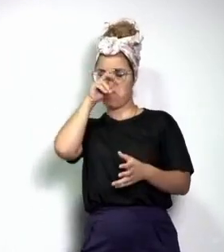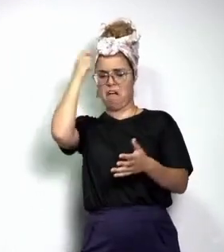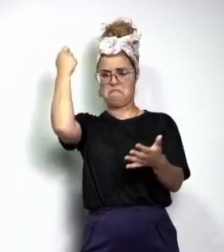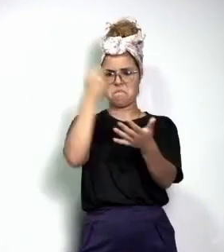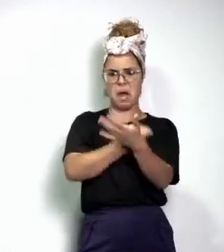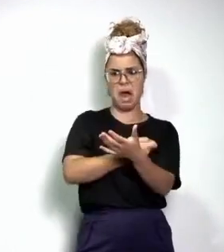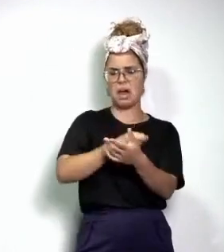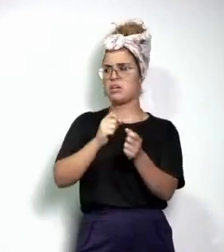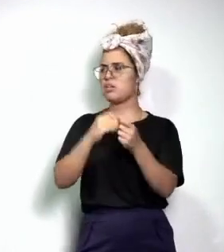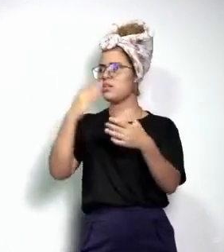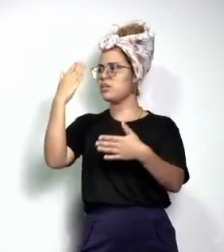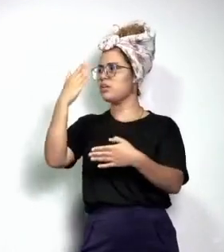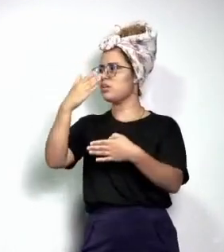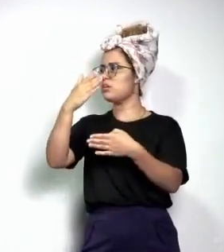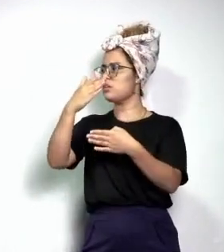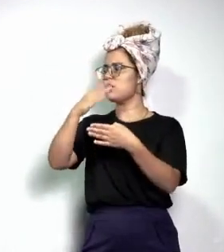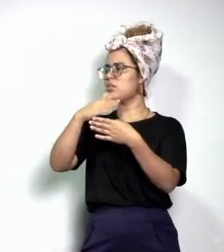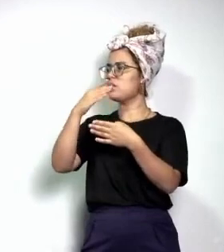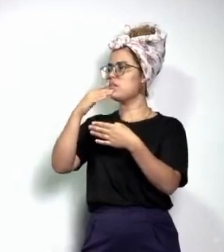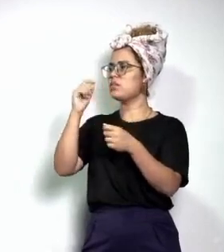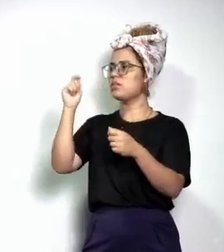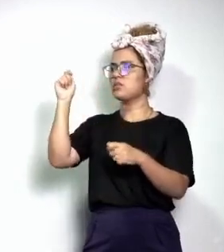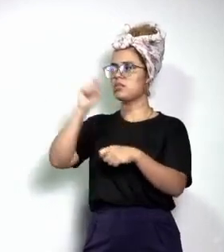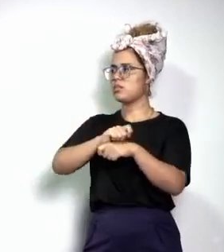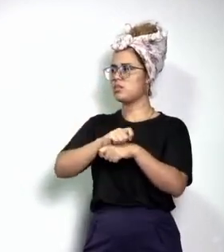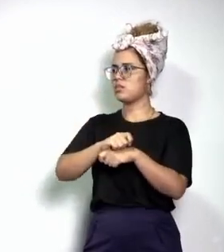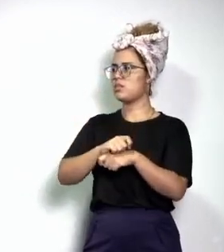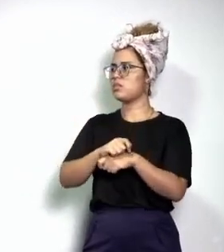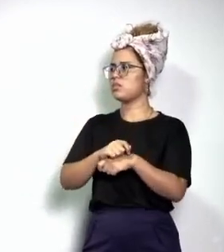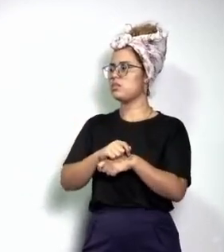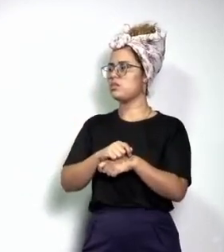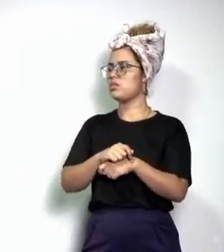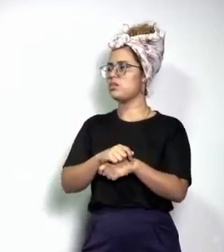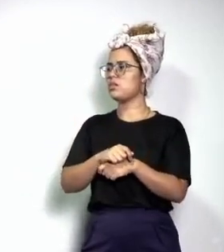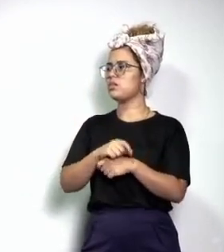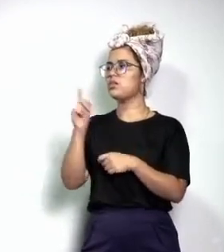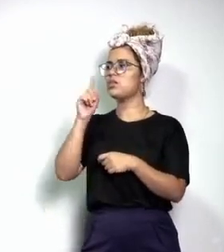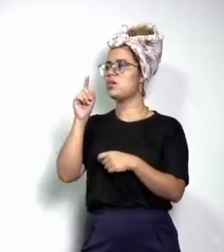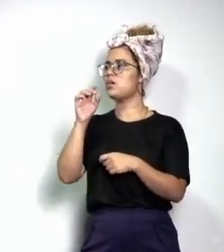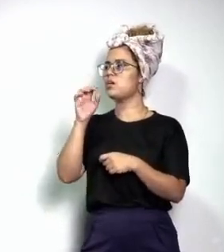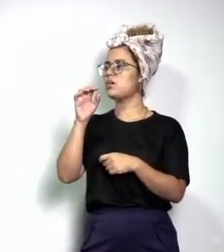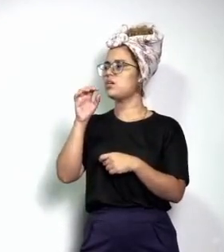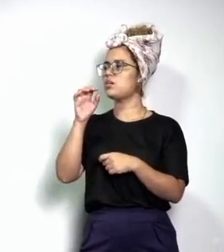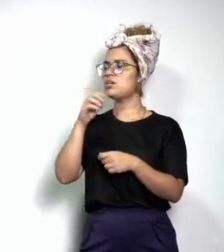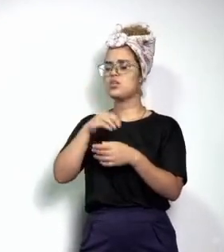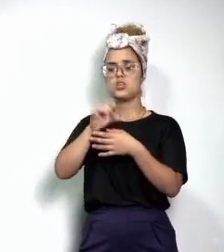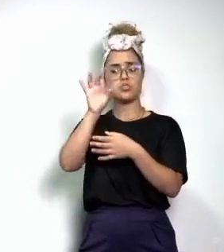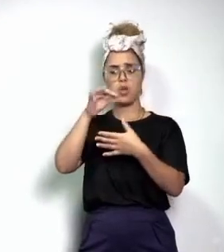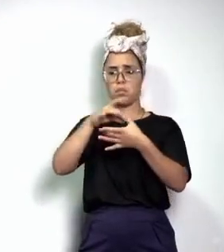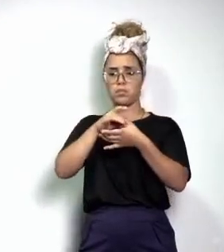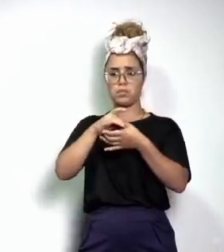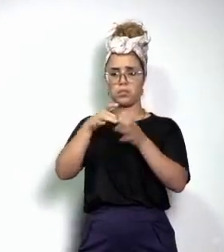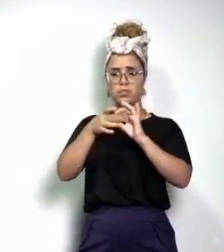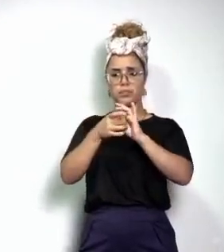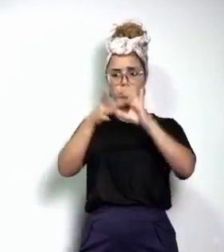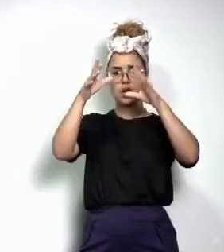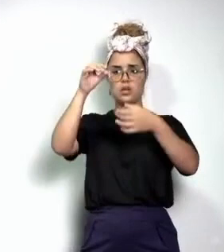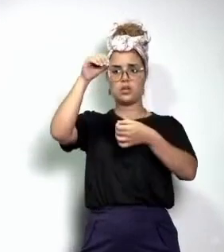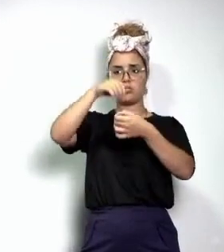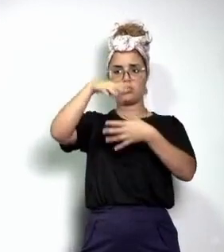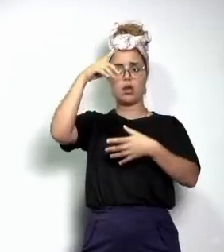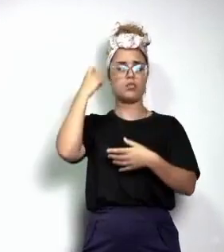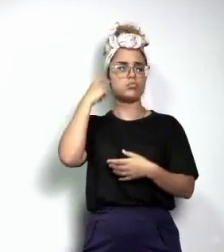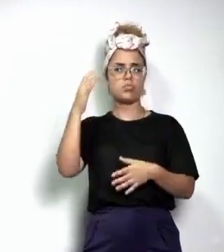de claquete, ele é uma coisa muito leve, a gente não faz esse movimento para ele bater, a gente pode só soltar ele, que ele já vai fazer um barulho